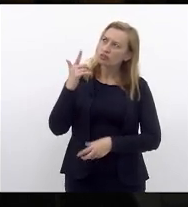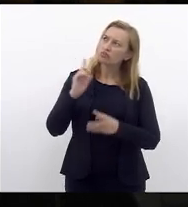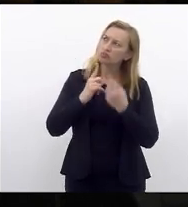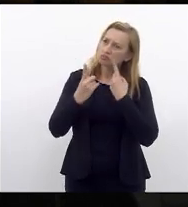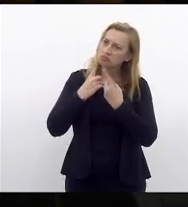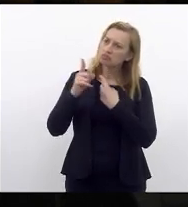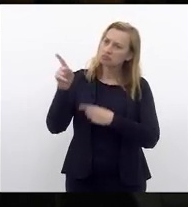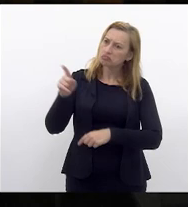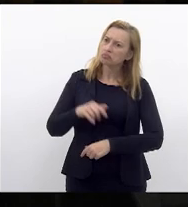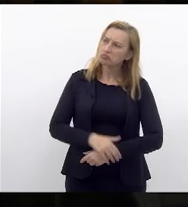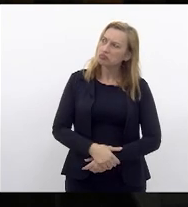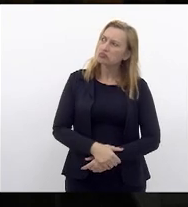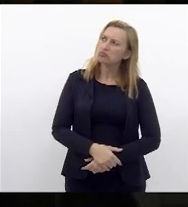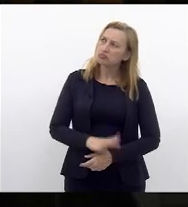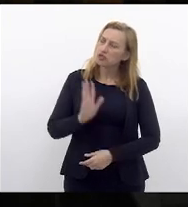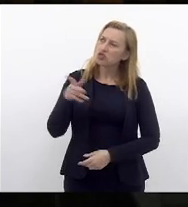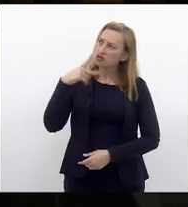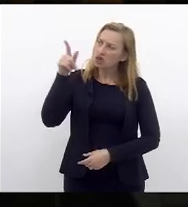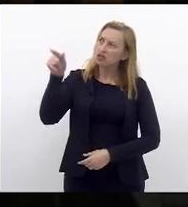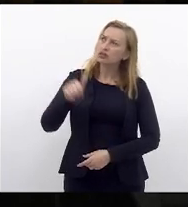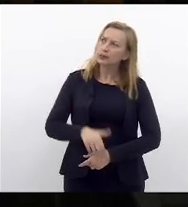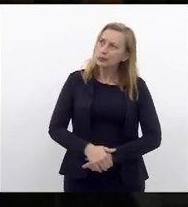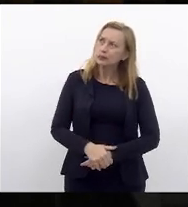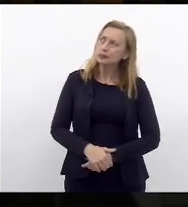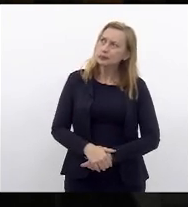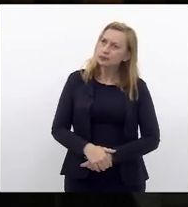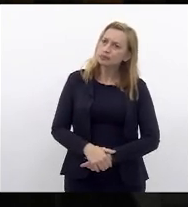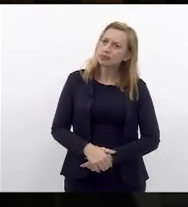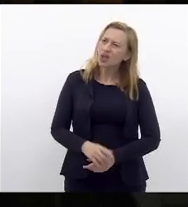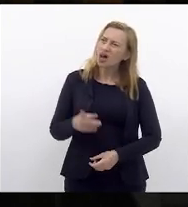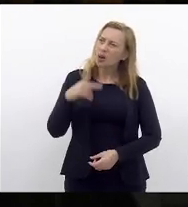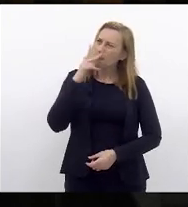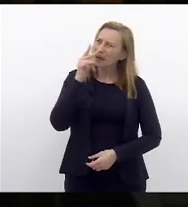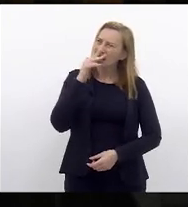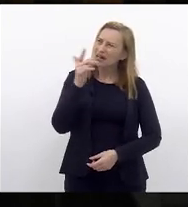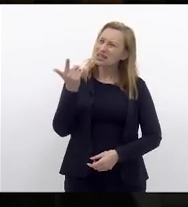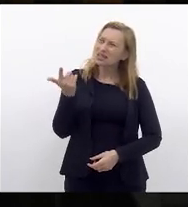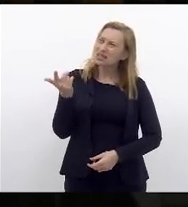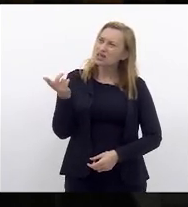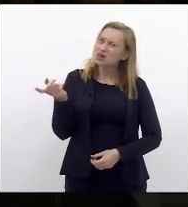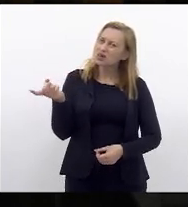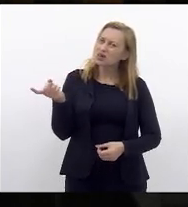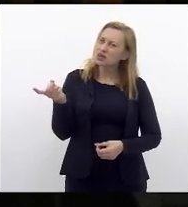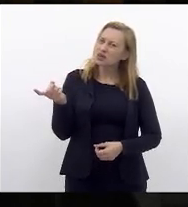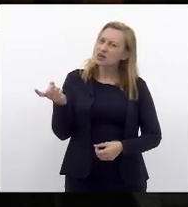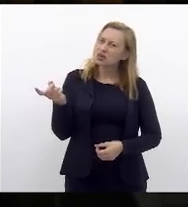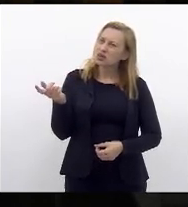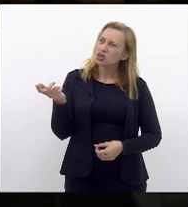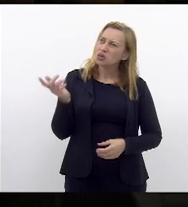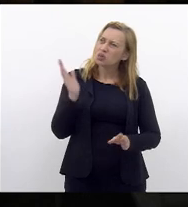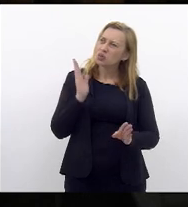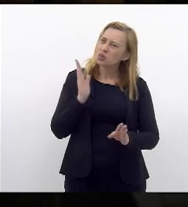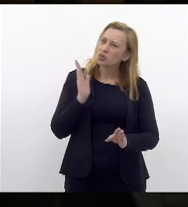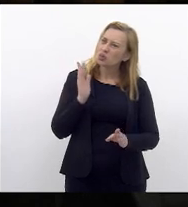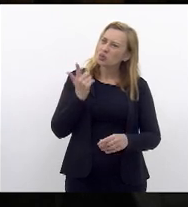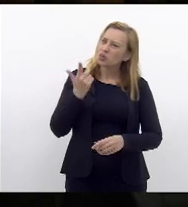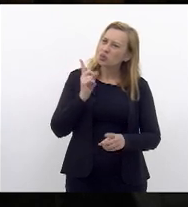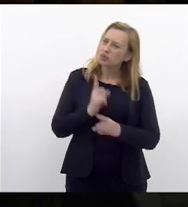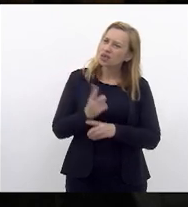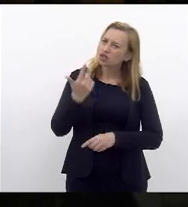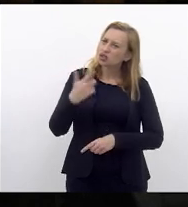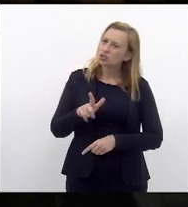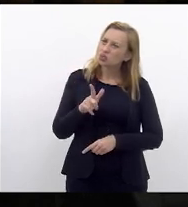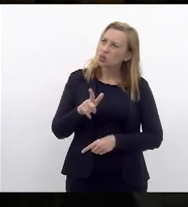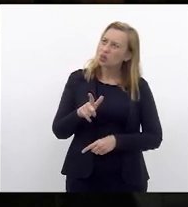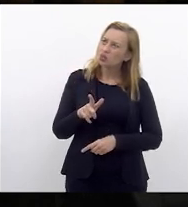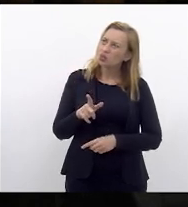isso, eu já me posicionei. Parece estar sendo redescoberta a pólvora. E parei